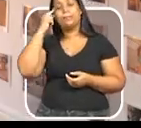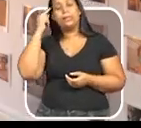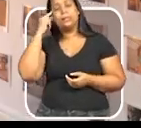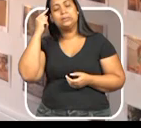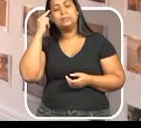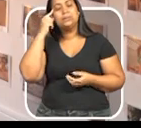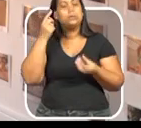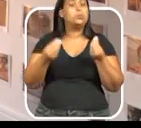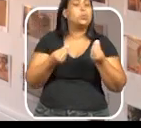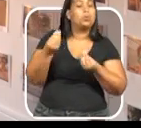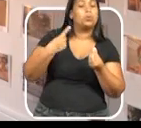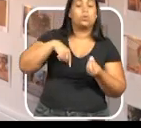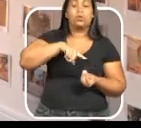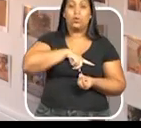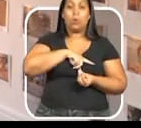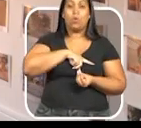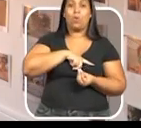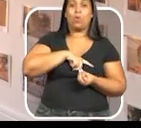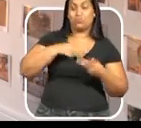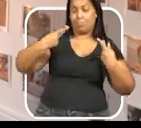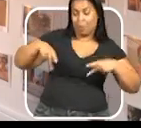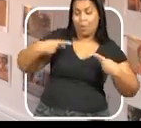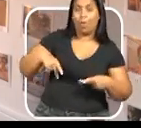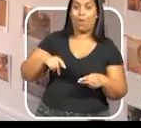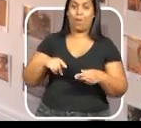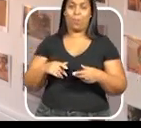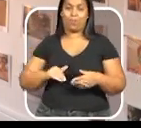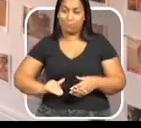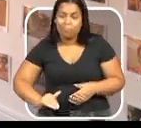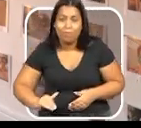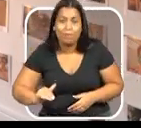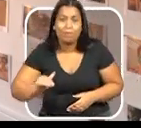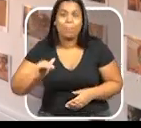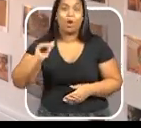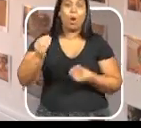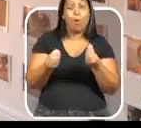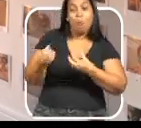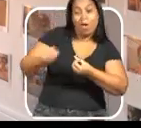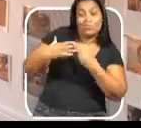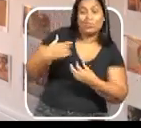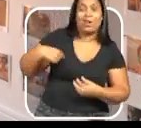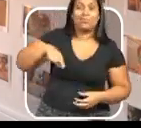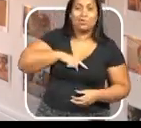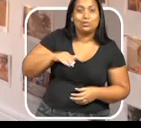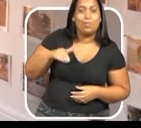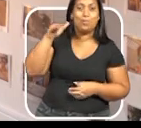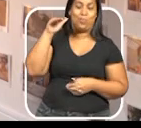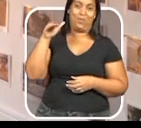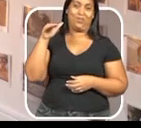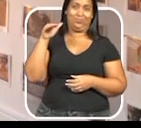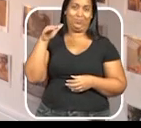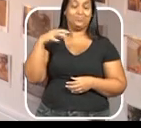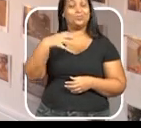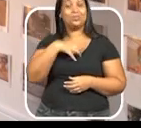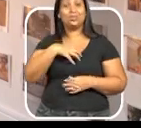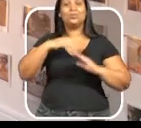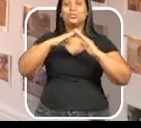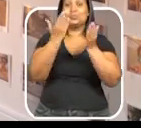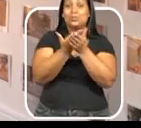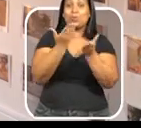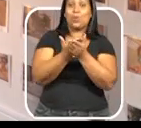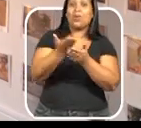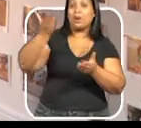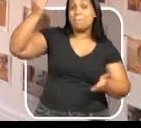pensando na maneira como a gente foi criado, na maneira como a gente foi educado, no conceito de escola que